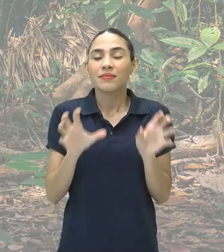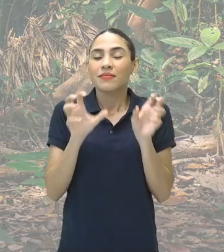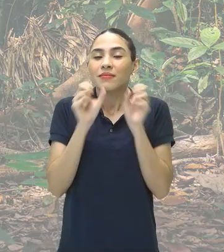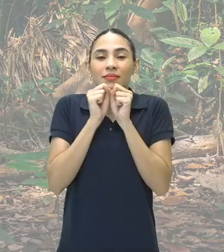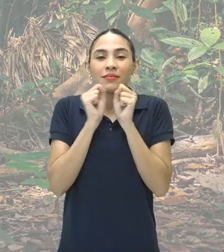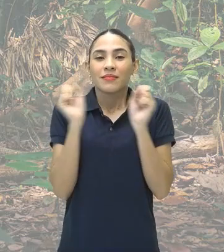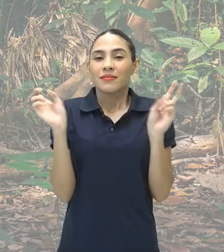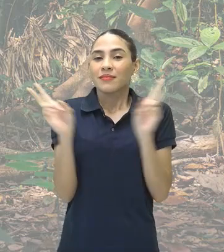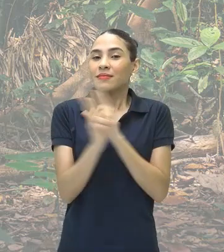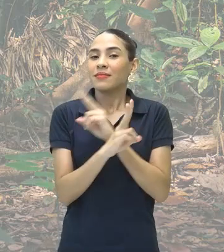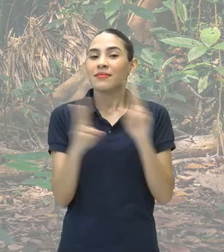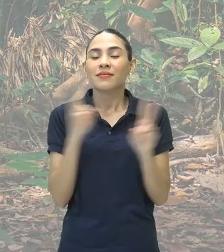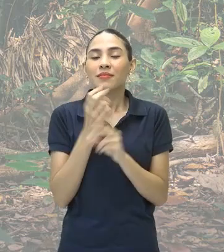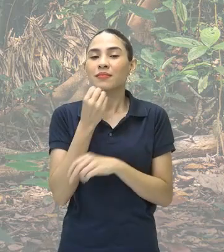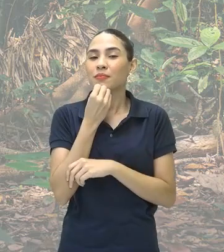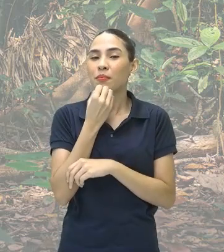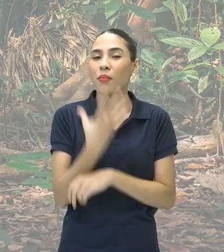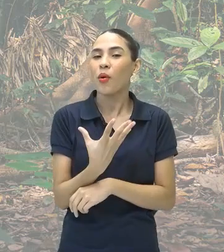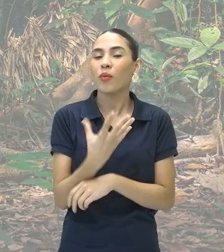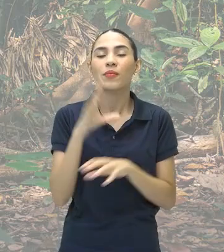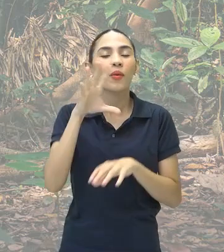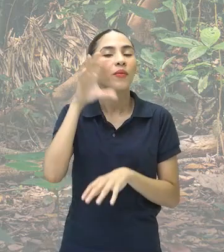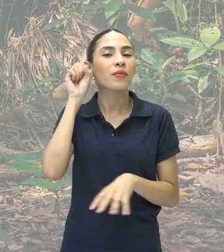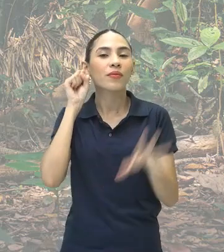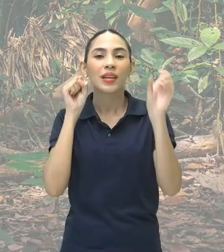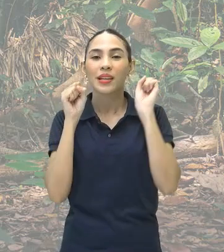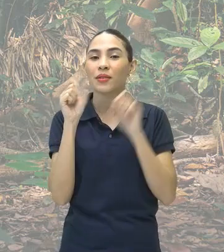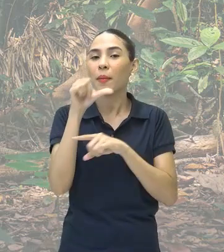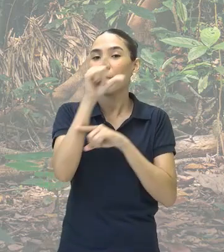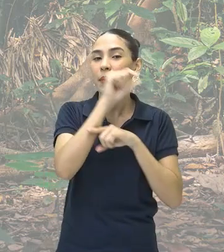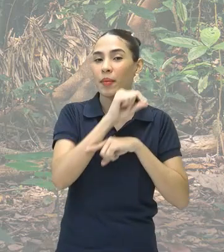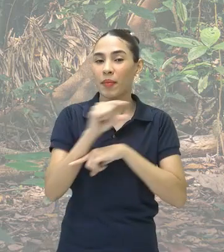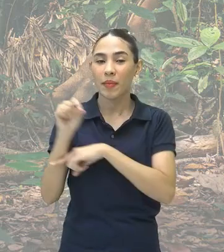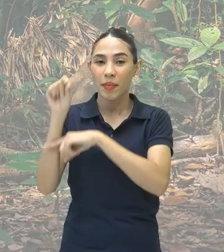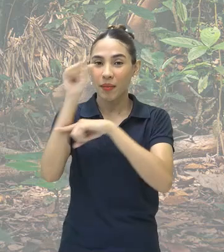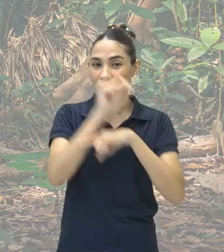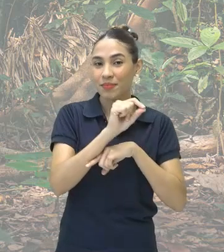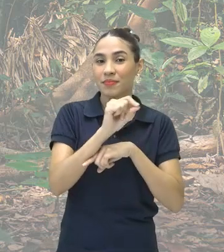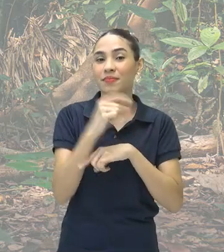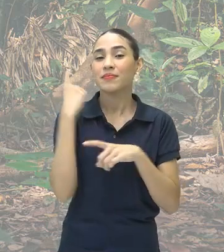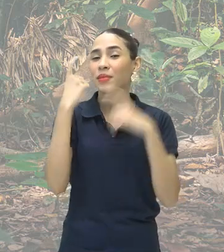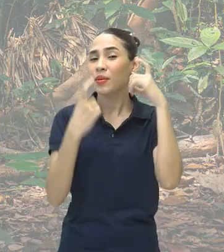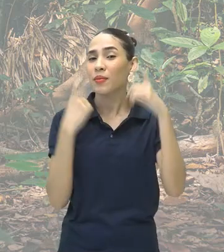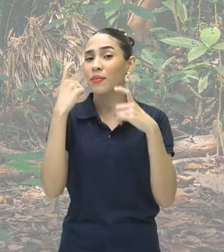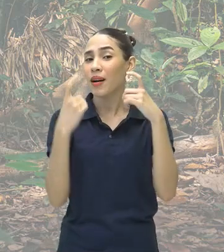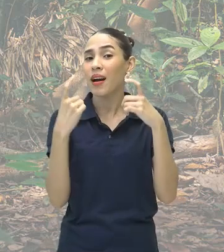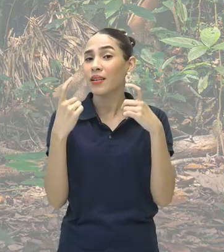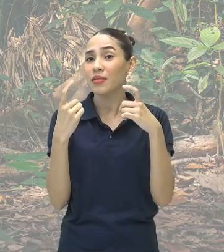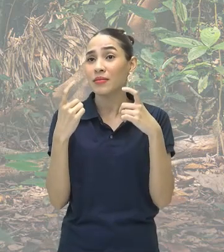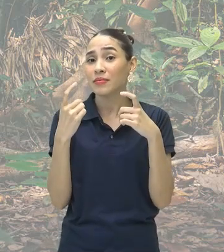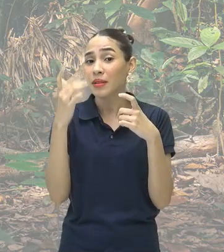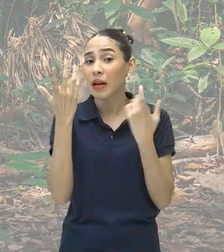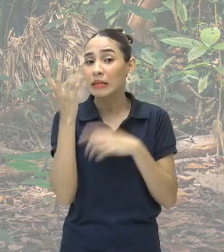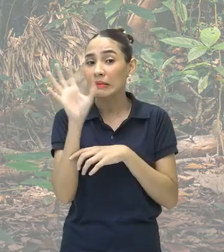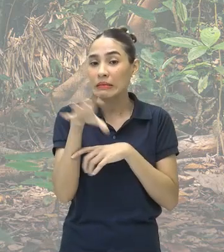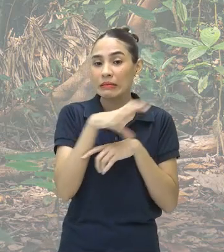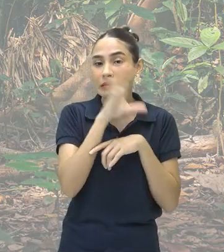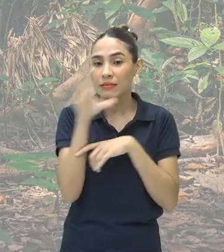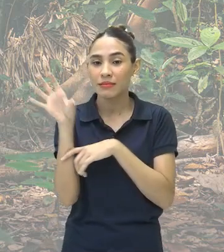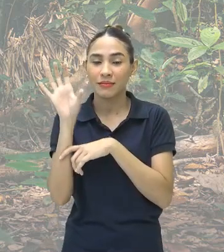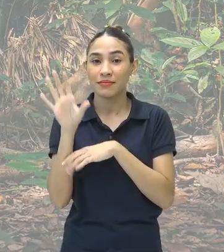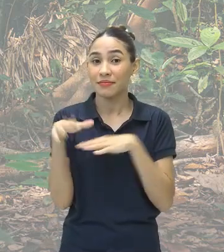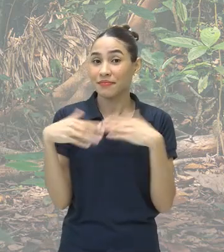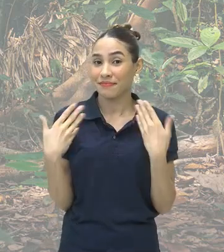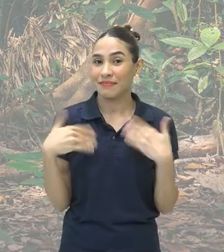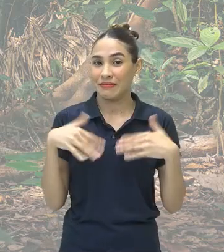Respirando esse ar puro, ouvindo o canto dos pássaros, né? Preocupado para ver se não vem alguma onça aí por perto, não